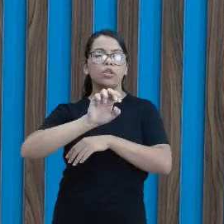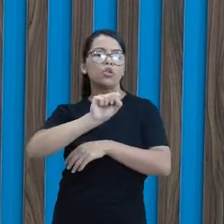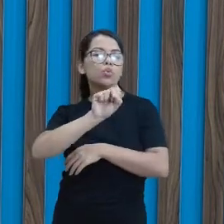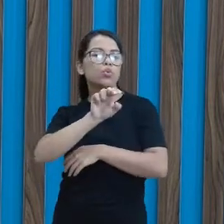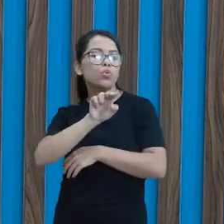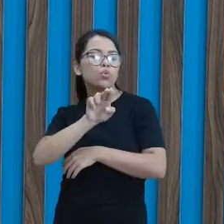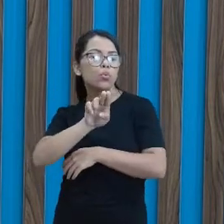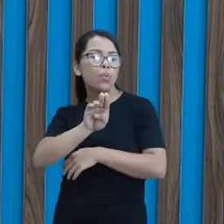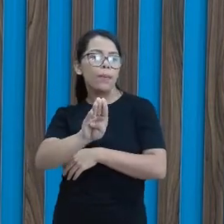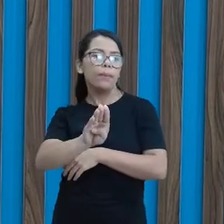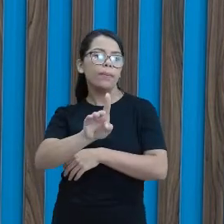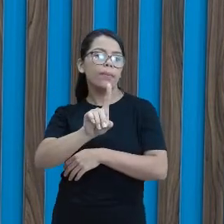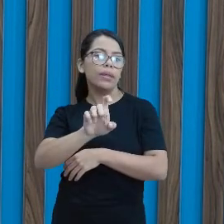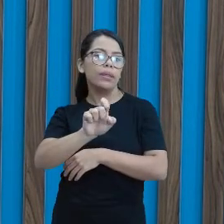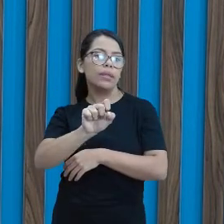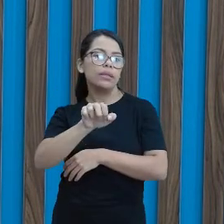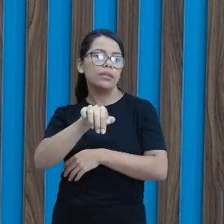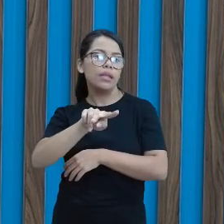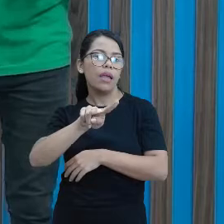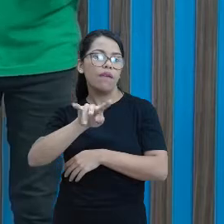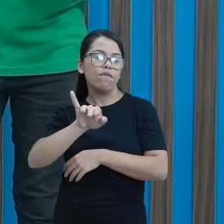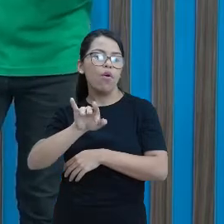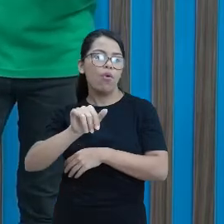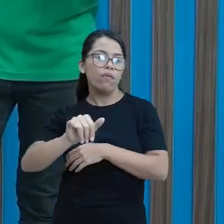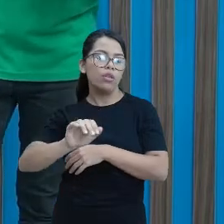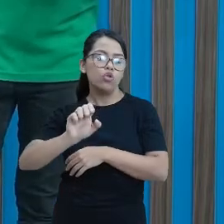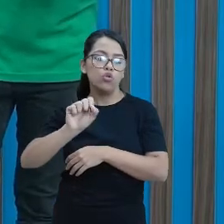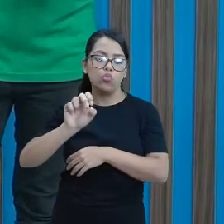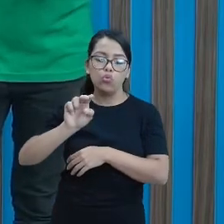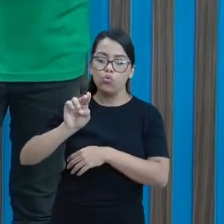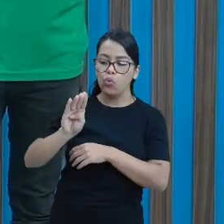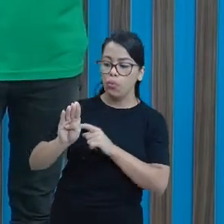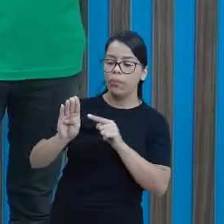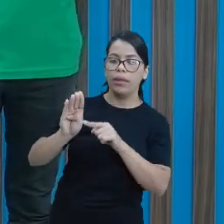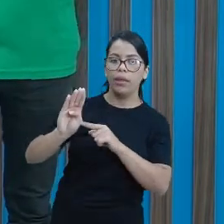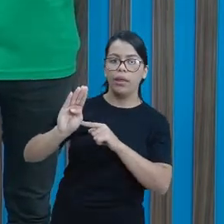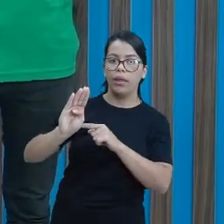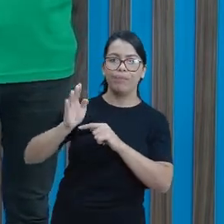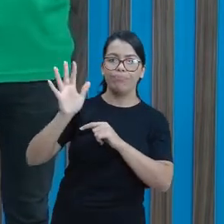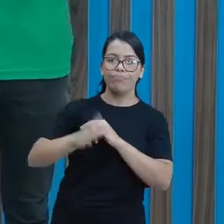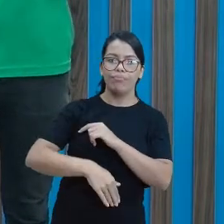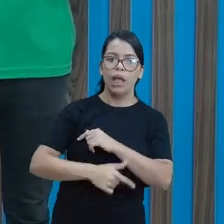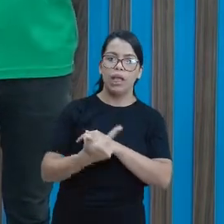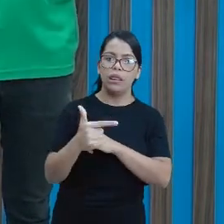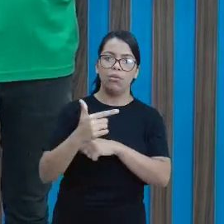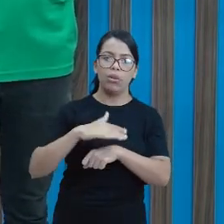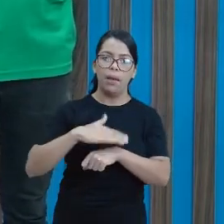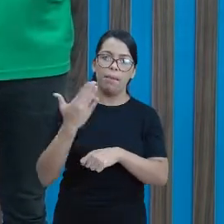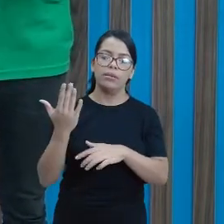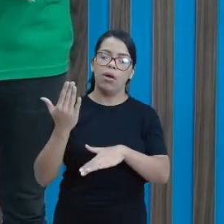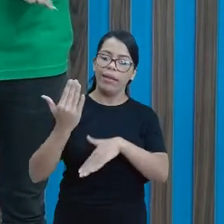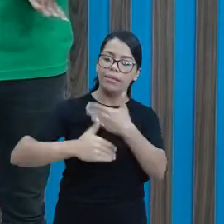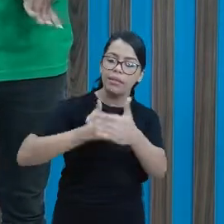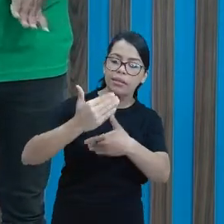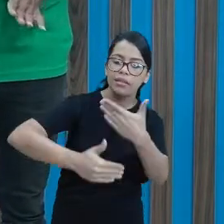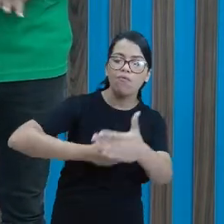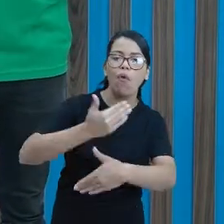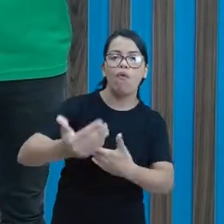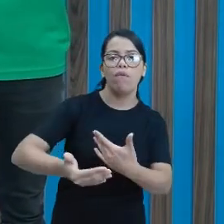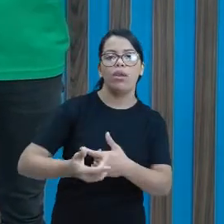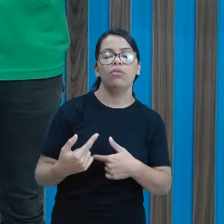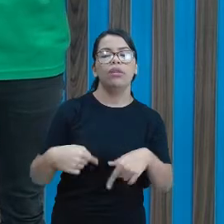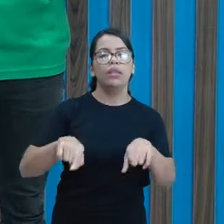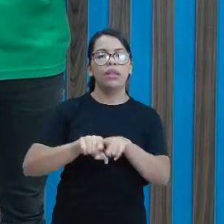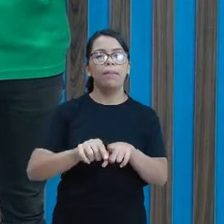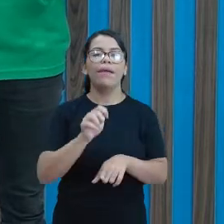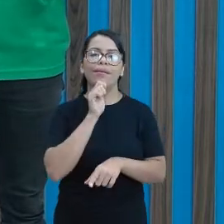já desenvolvidos. Então, vocês viram que tem essa questão aqui. Então, país rico e pobre, acaba. Não fala mais esse negócio não, que não